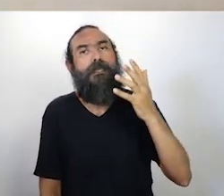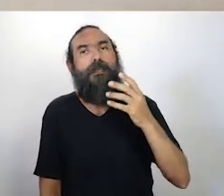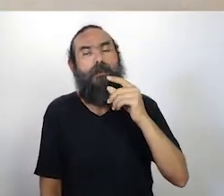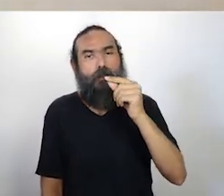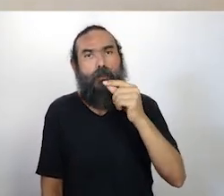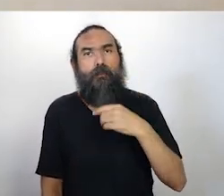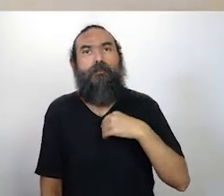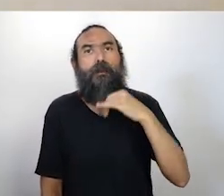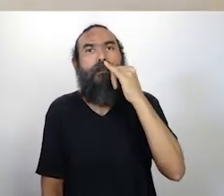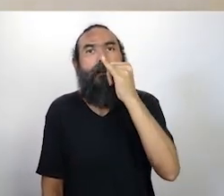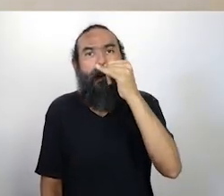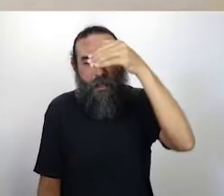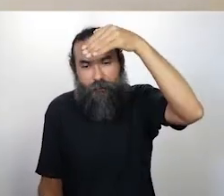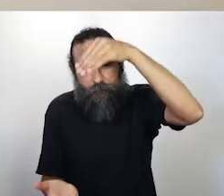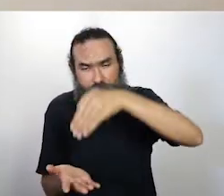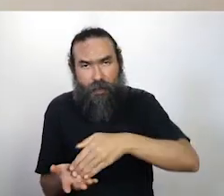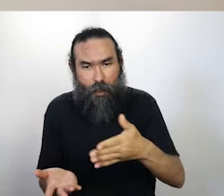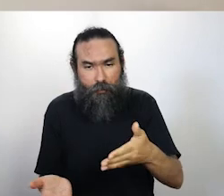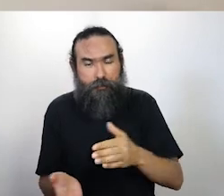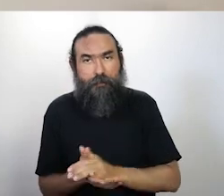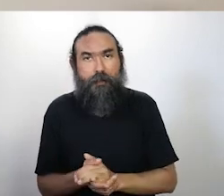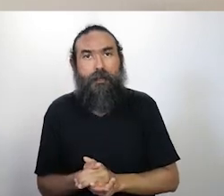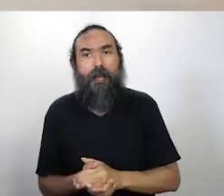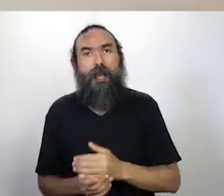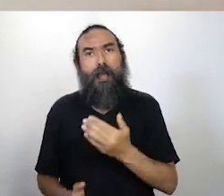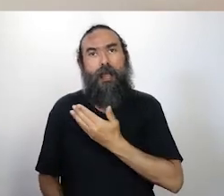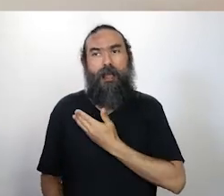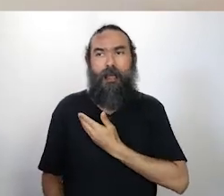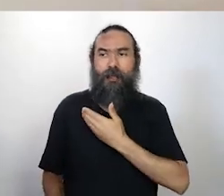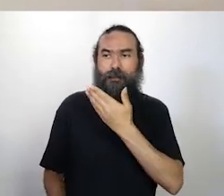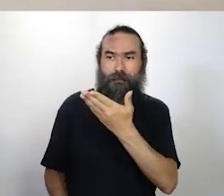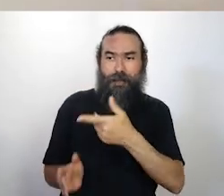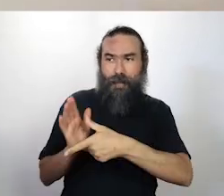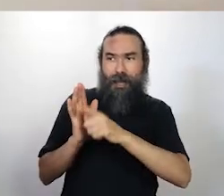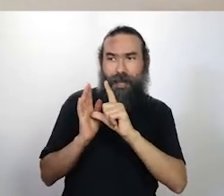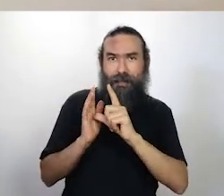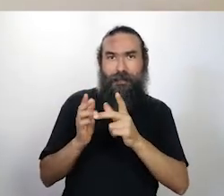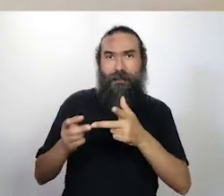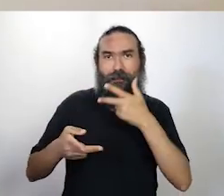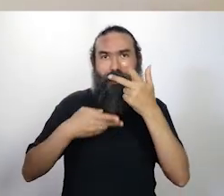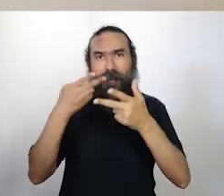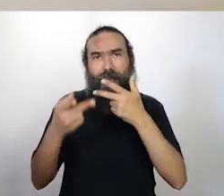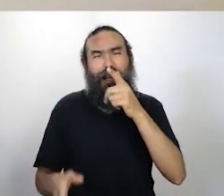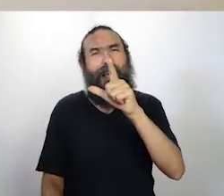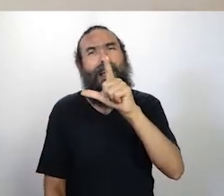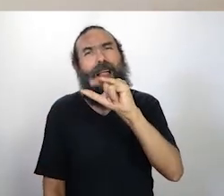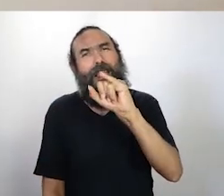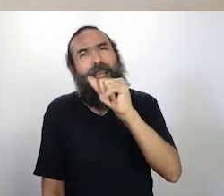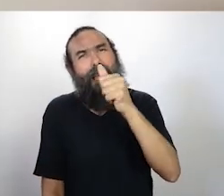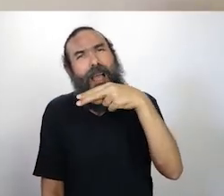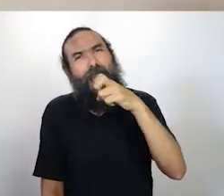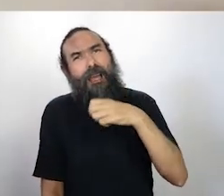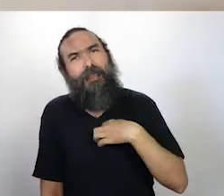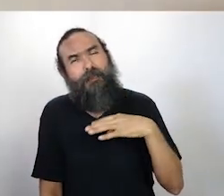Pensando, para finalizar mesmo, a questão que a companheira que falou antes de mim, acho que foi a